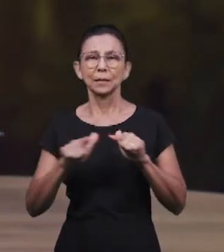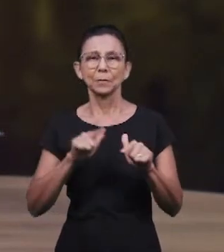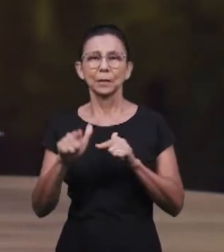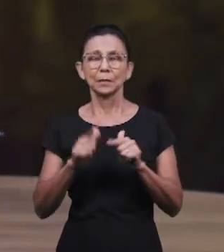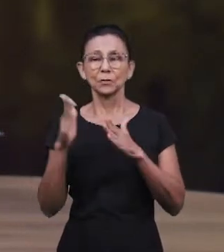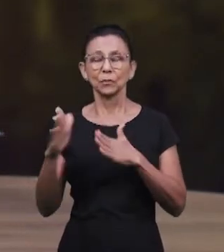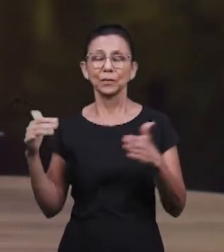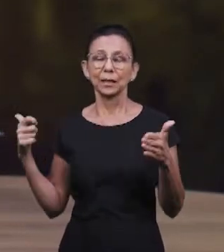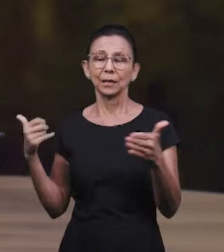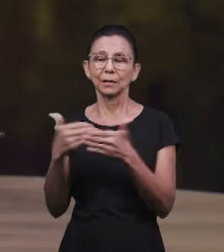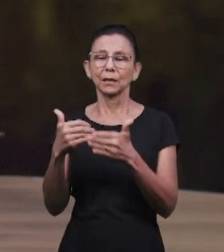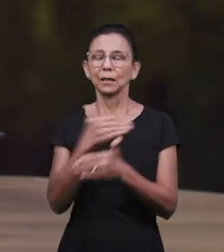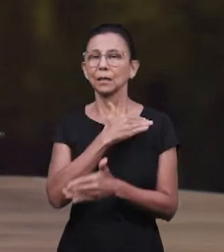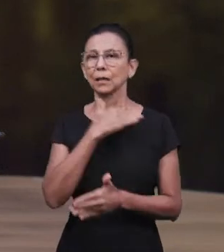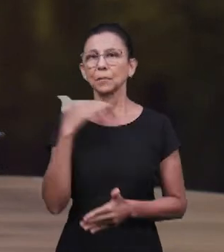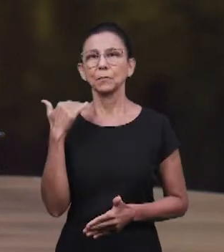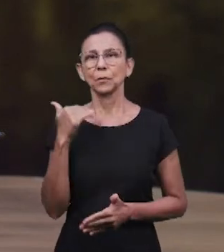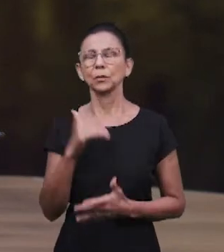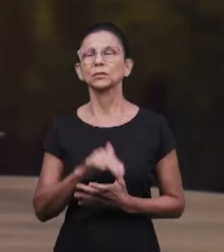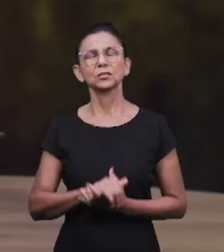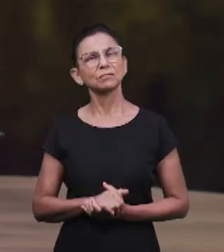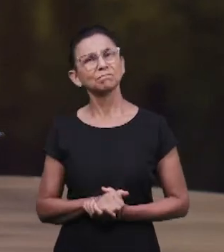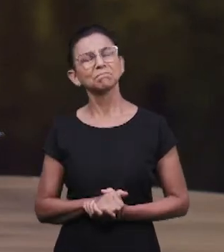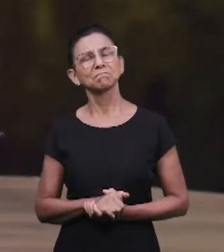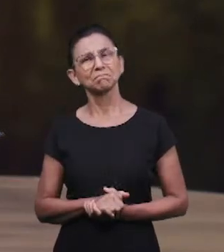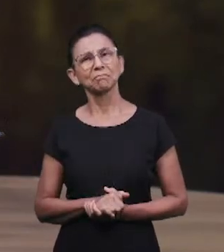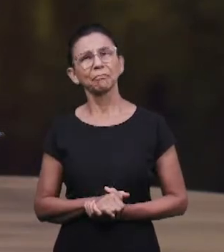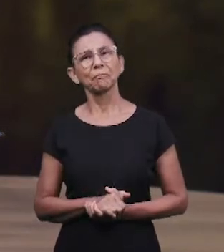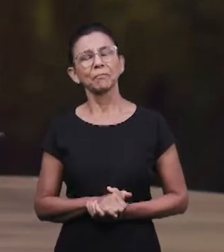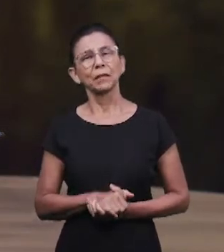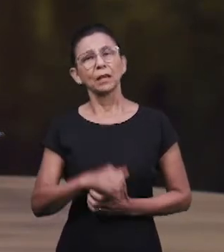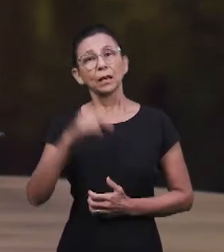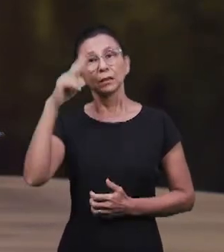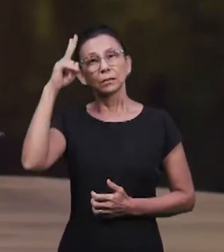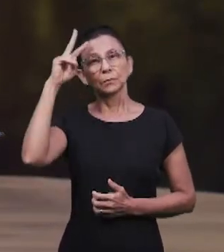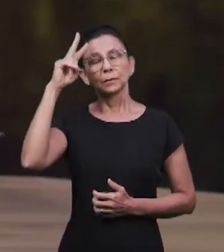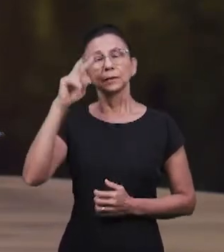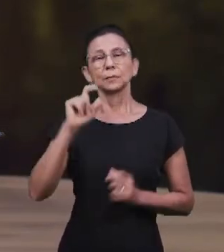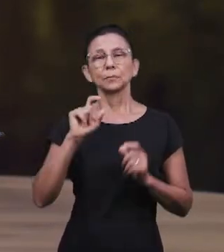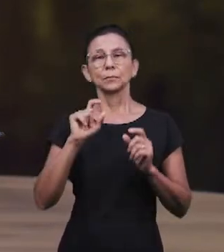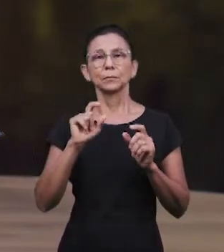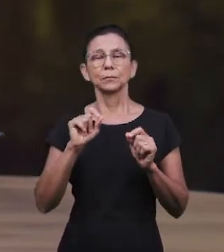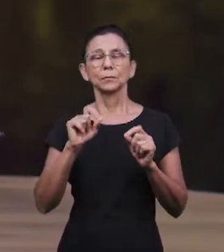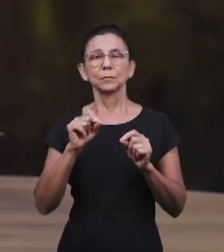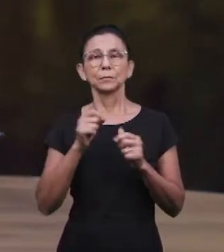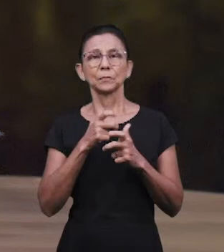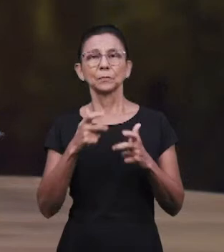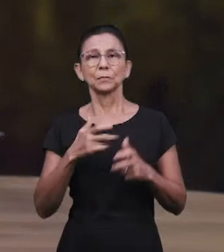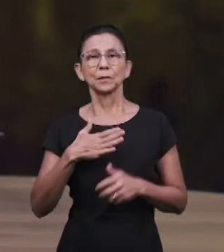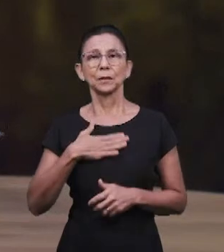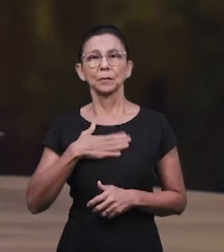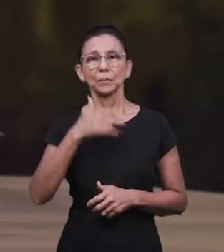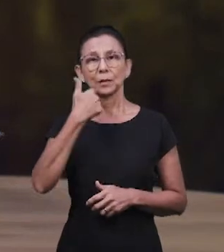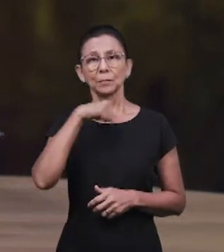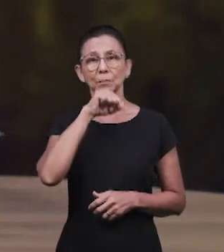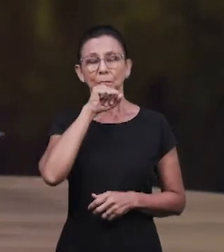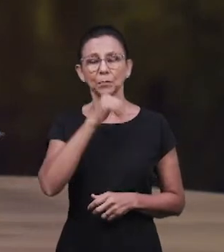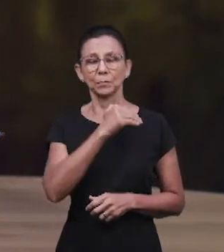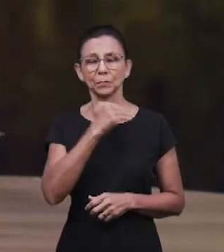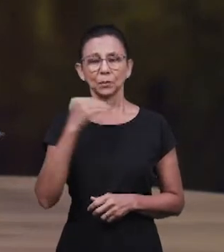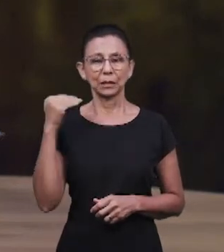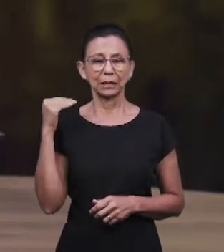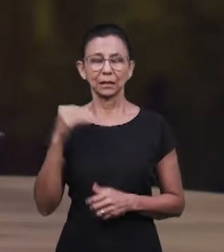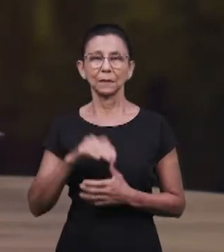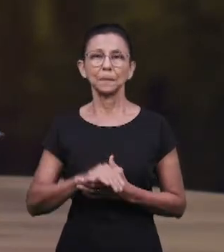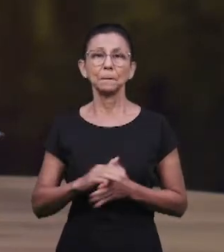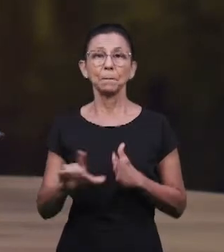são fiéis até a morte. É uma coisa impressionante. Eu me lembro de uma coisa, quando minha